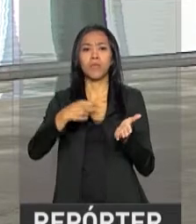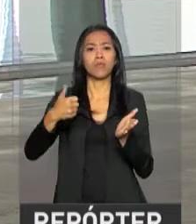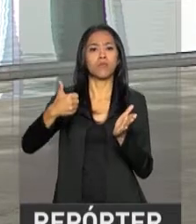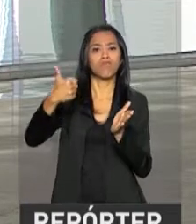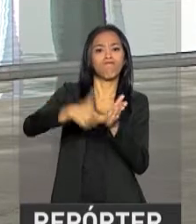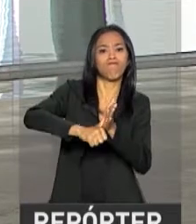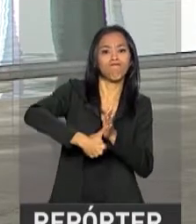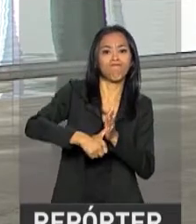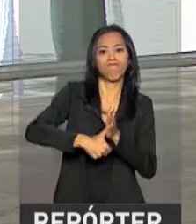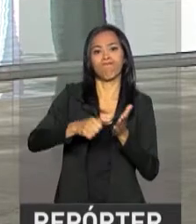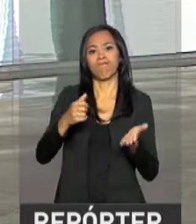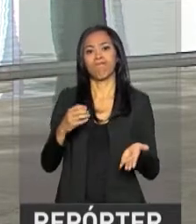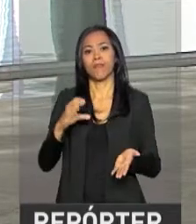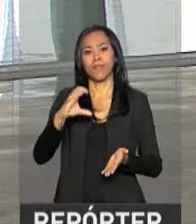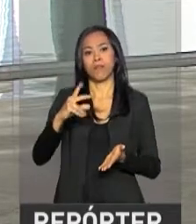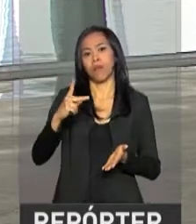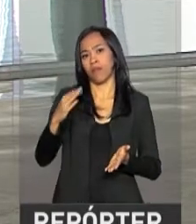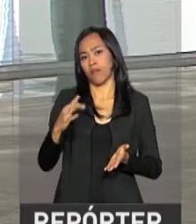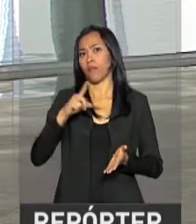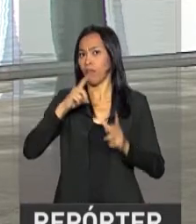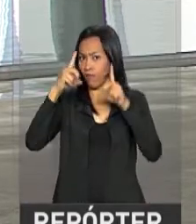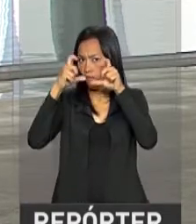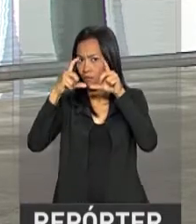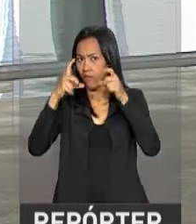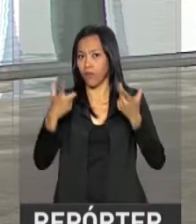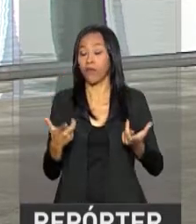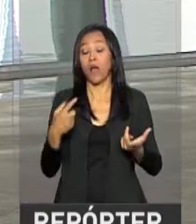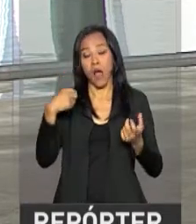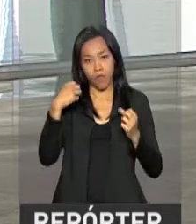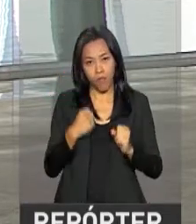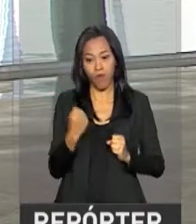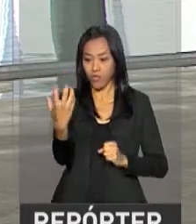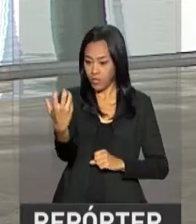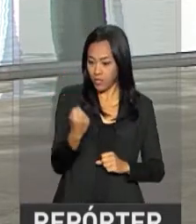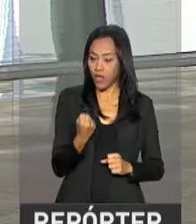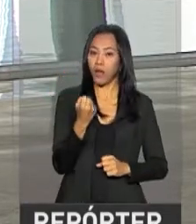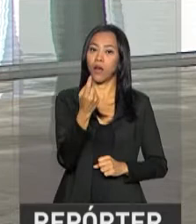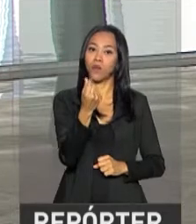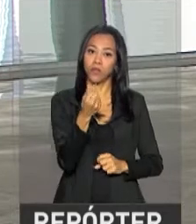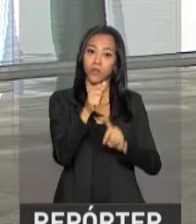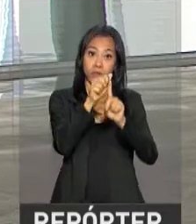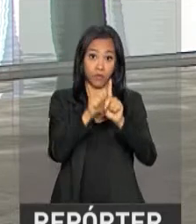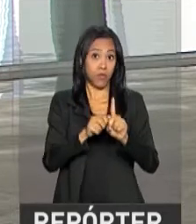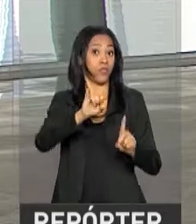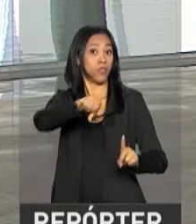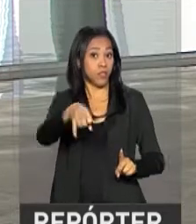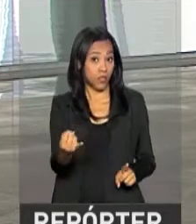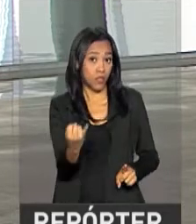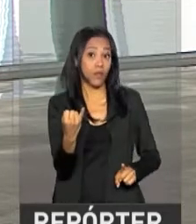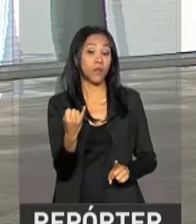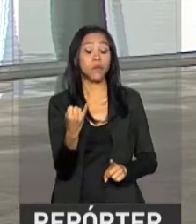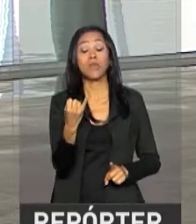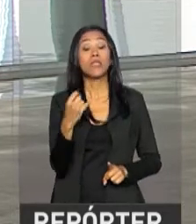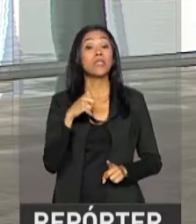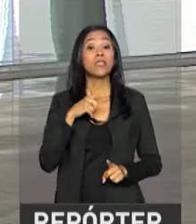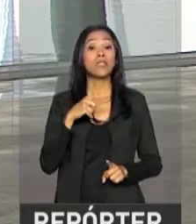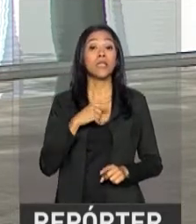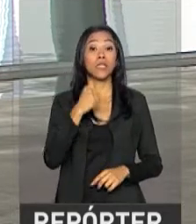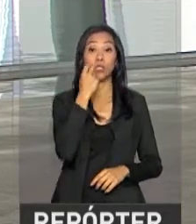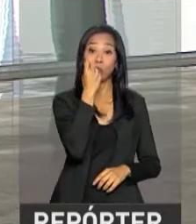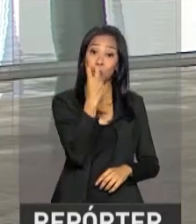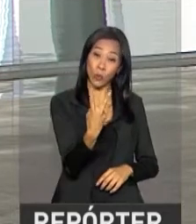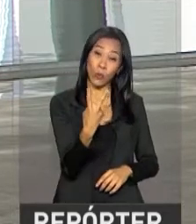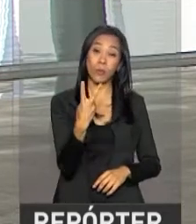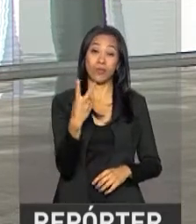que tenha uma foto aí ele poderá sacar essa parcela de janeiro e apenas existem dois